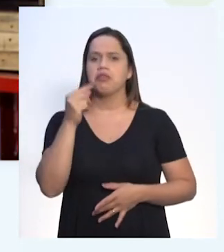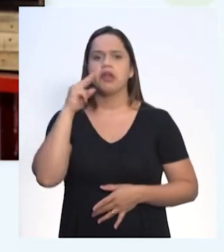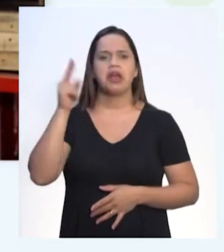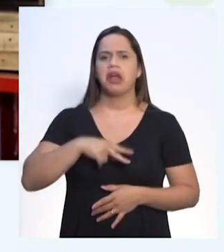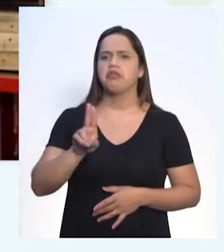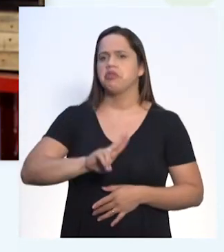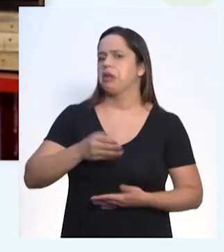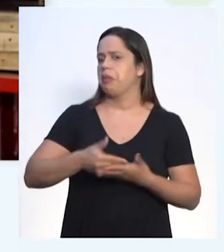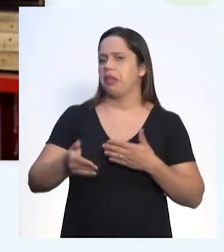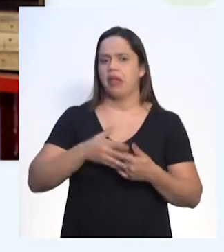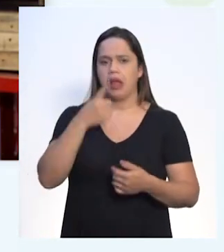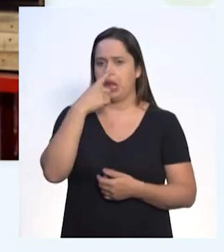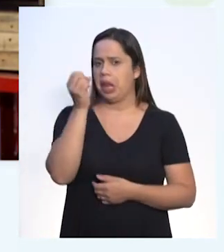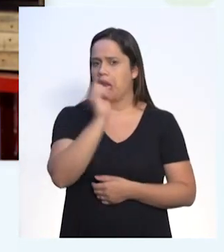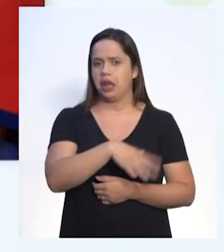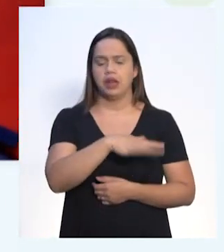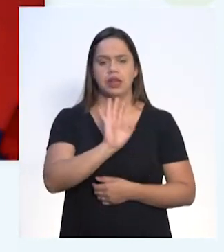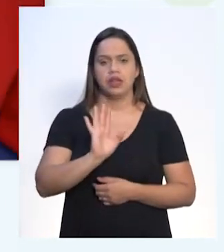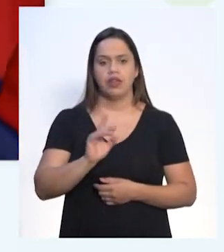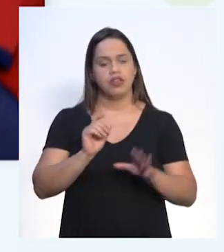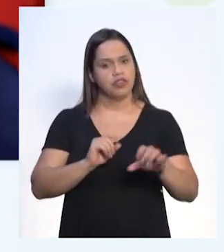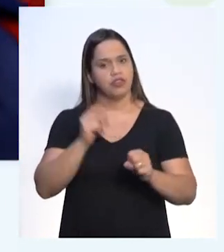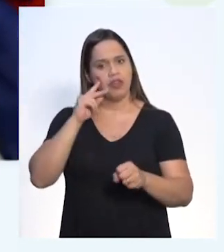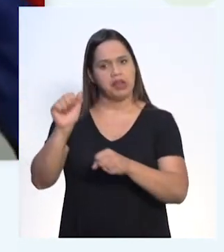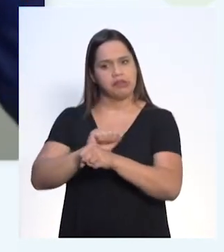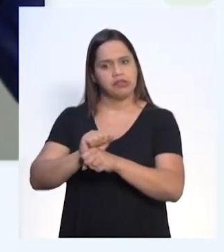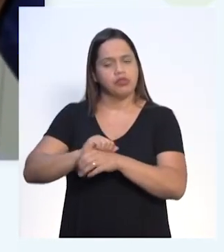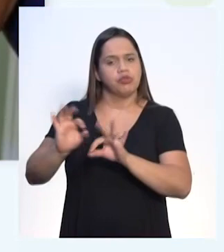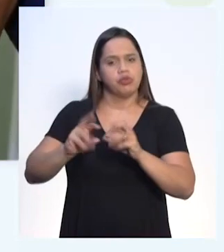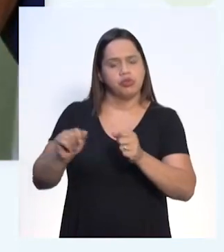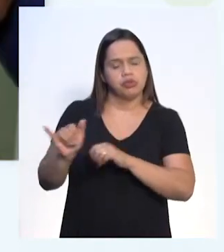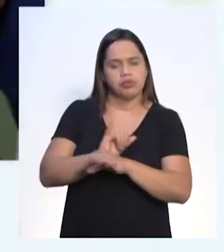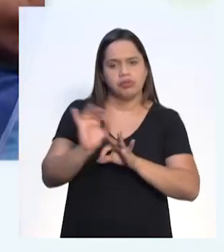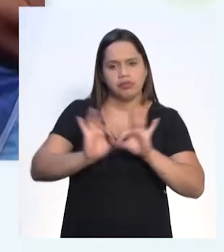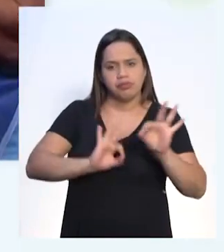utilidade para nada e a gente pega, reforma.